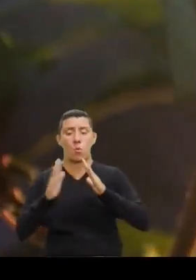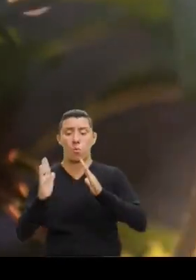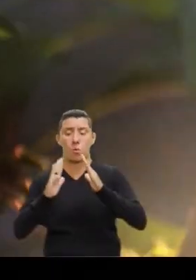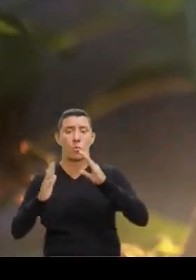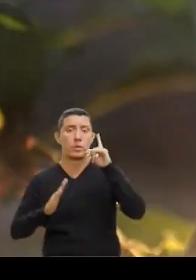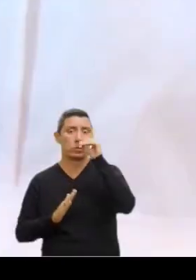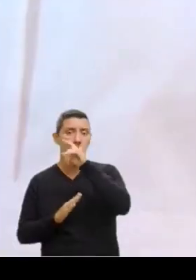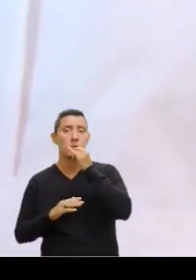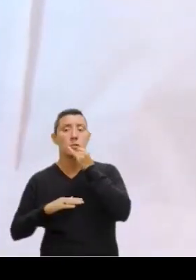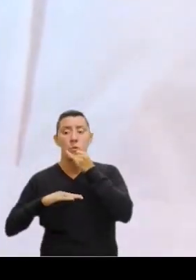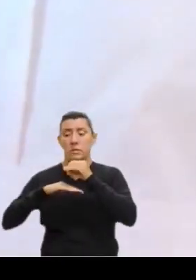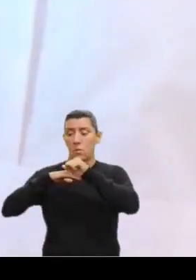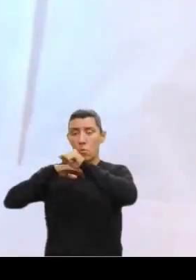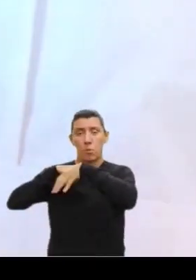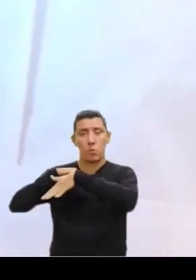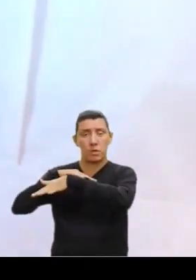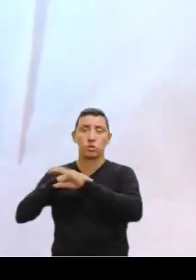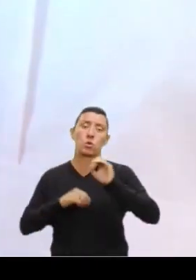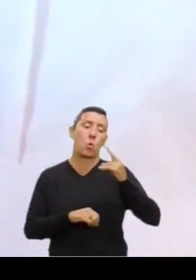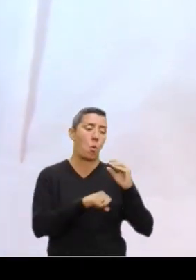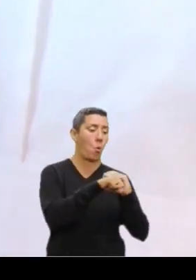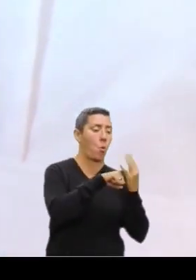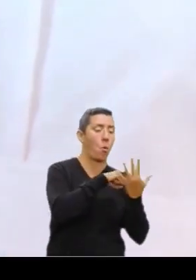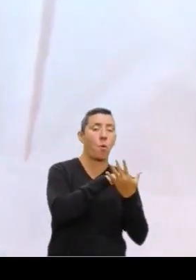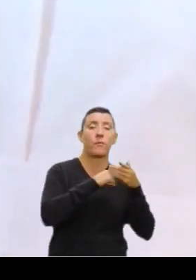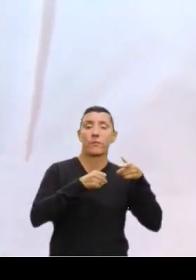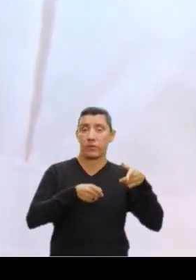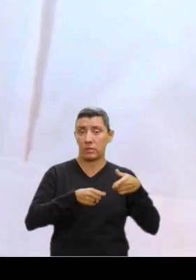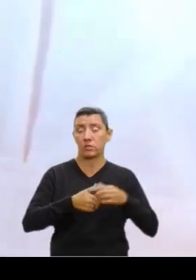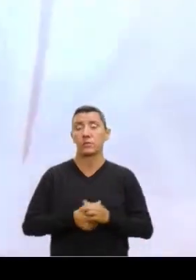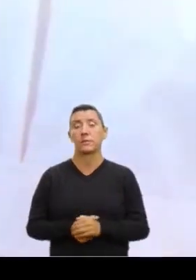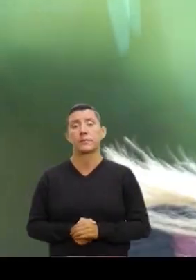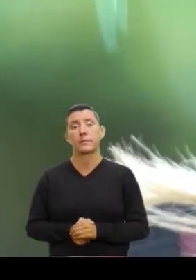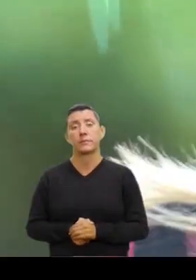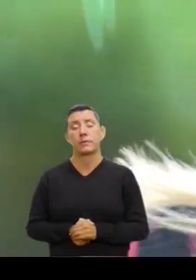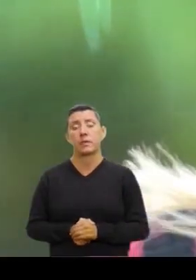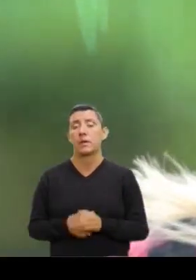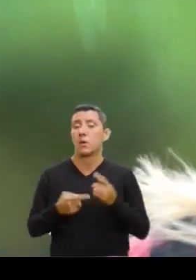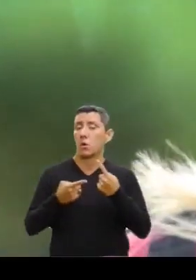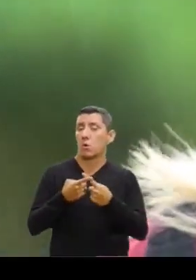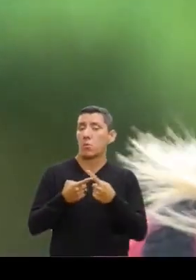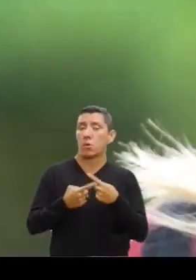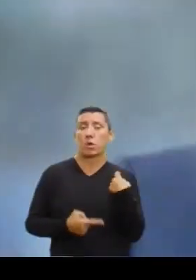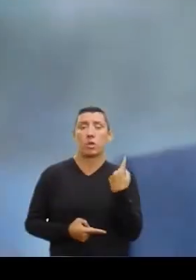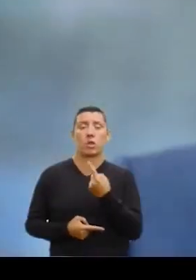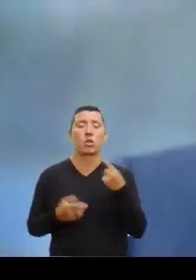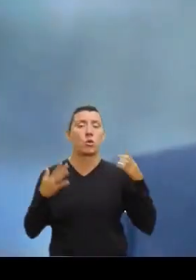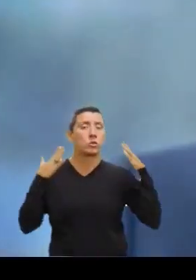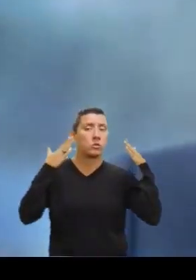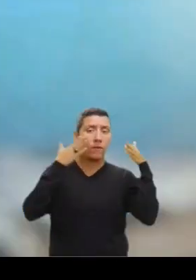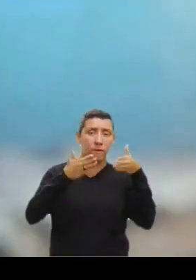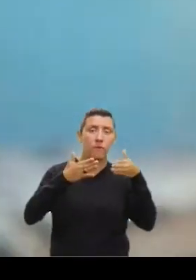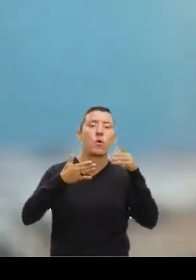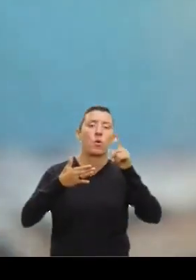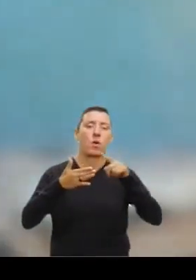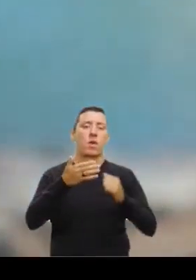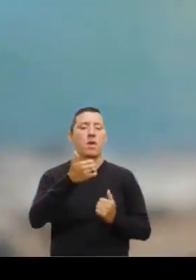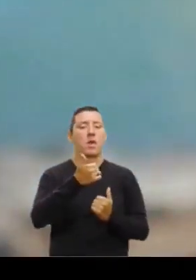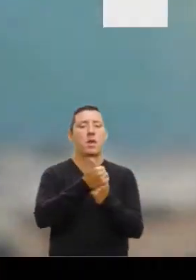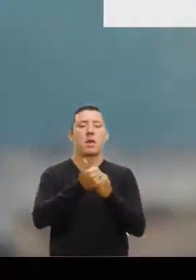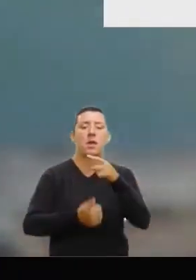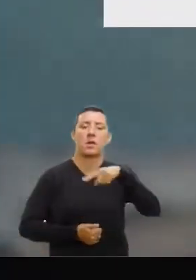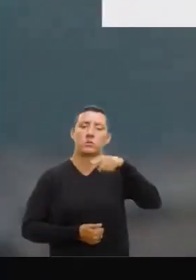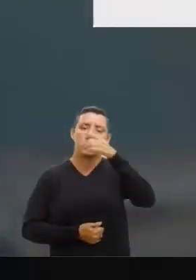suporte o desastre de Brumadinho e a exames de cor 2019 é porque o nosso foco é ajudar as